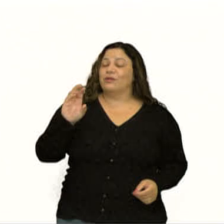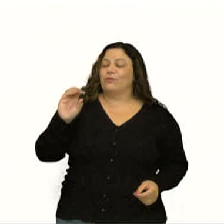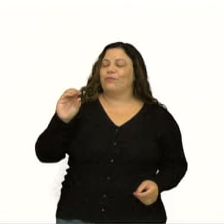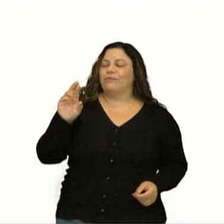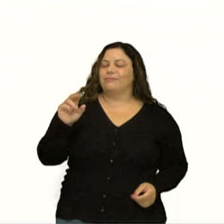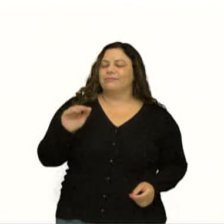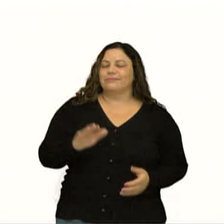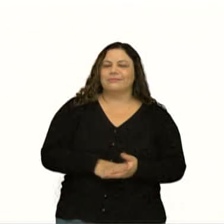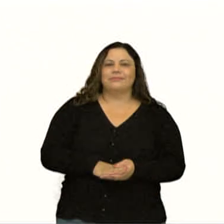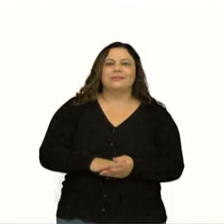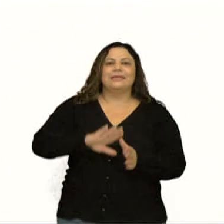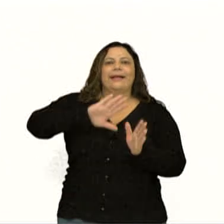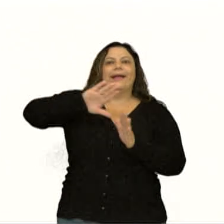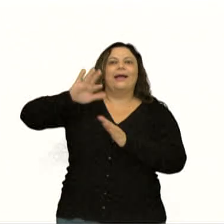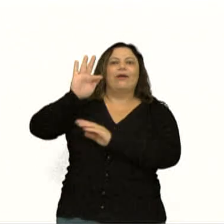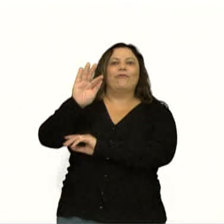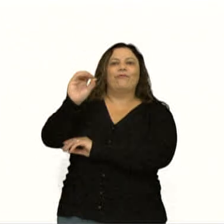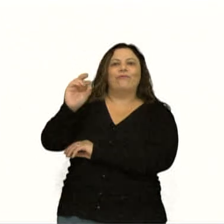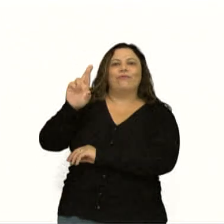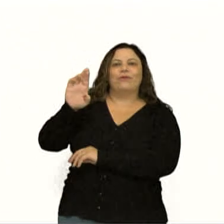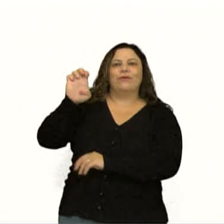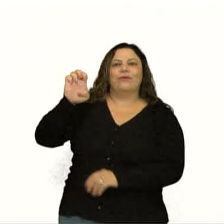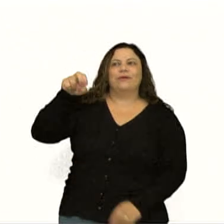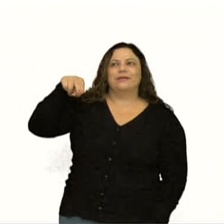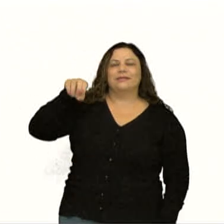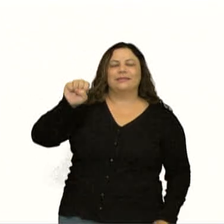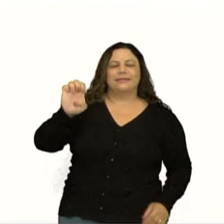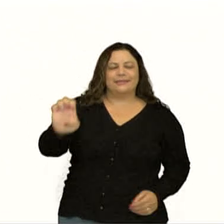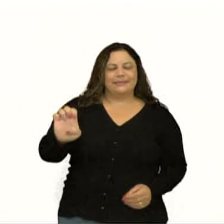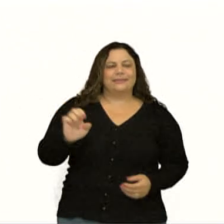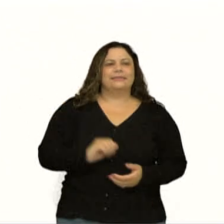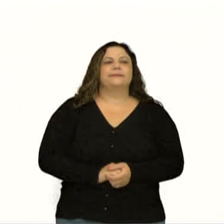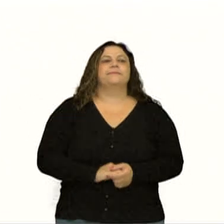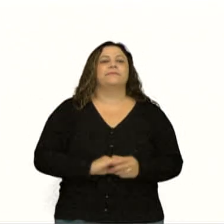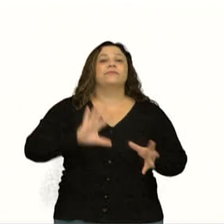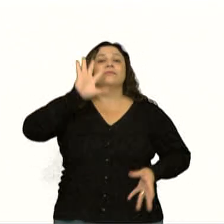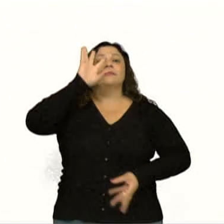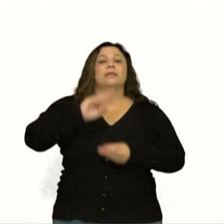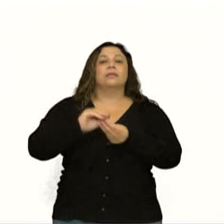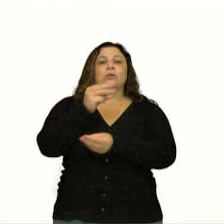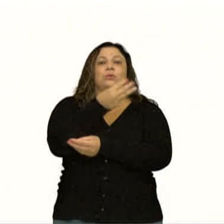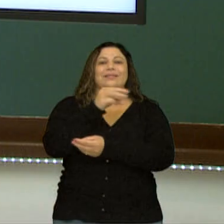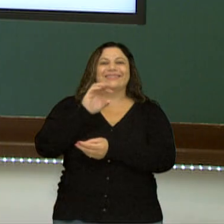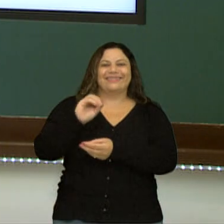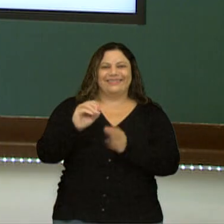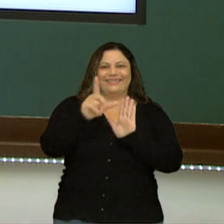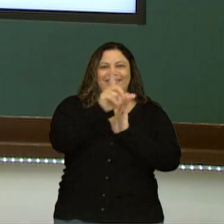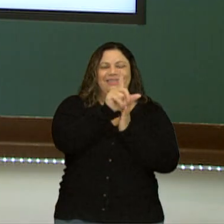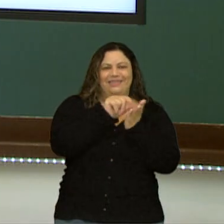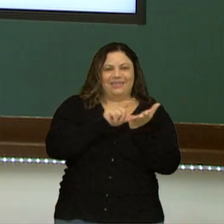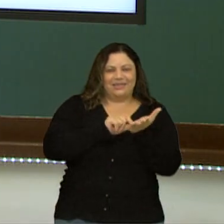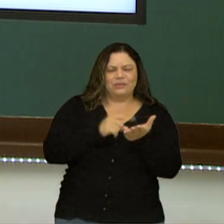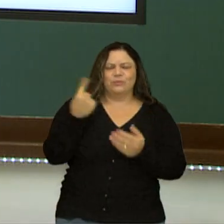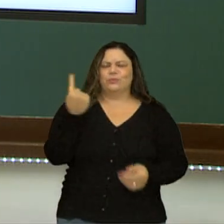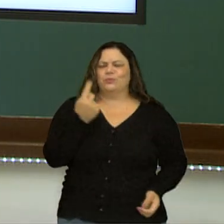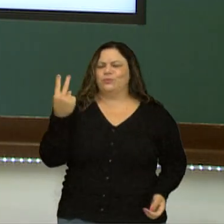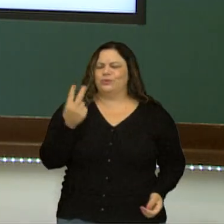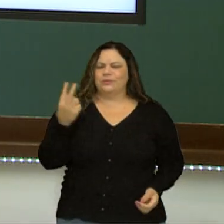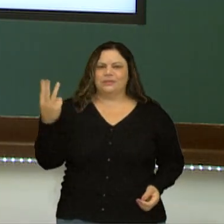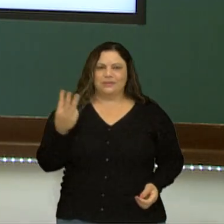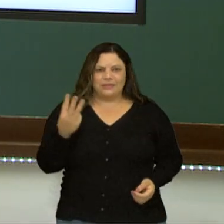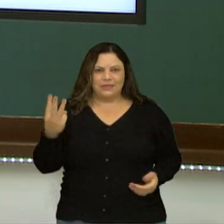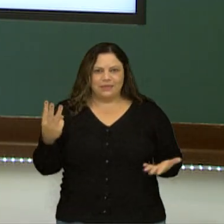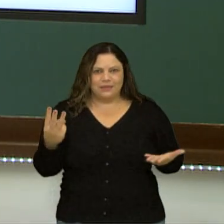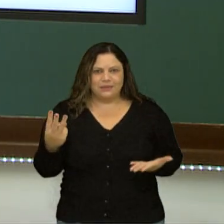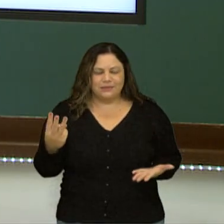nos 30 artigos, são indivisíveis. Então, olha, 30 artigos indivisíveis. Artigo 1, 2, 3, e claro,